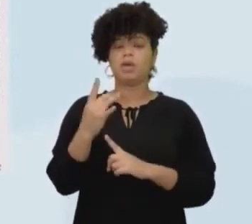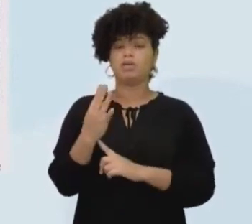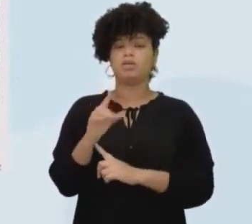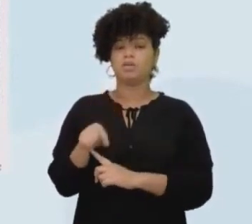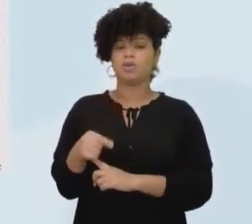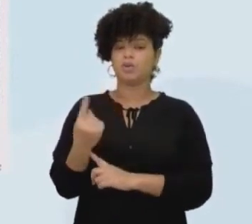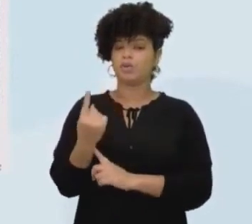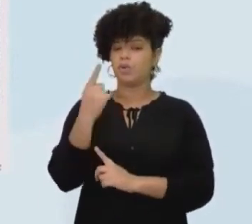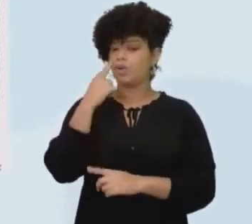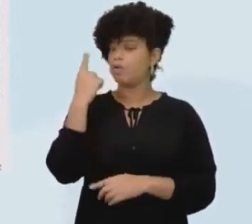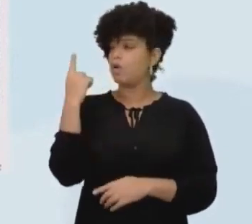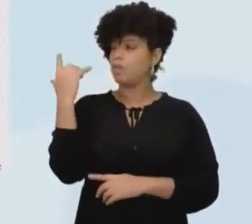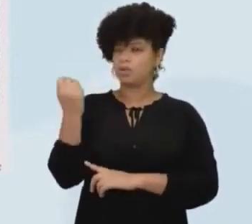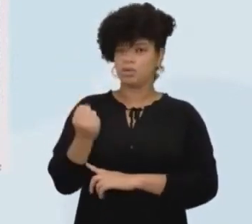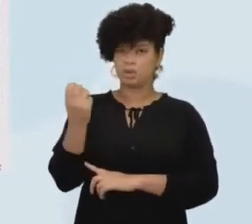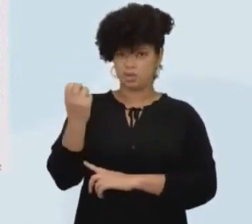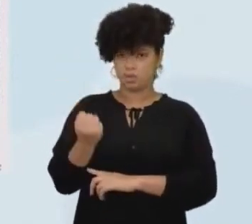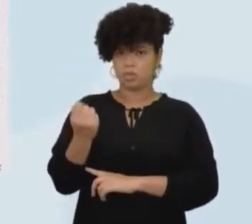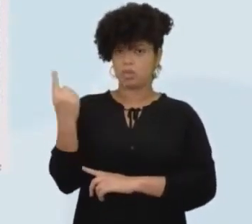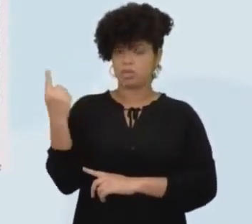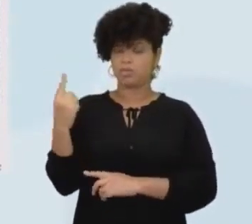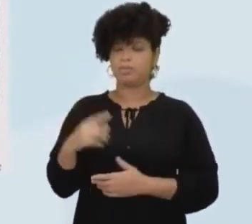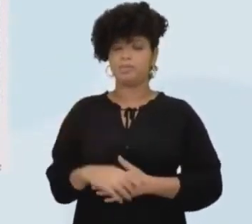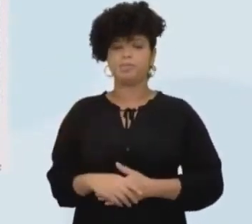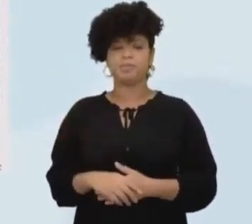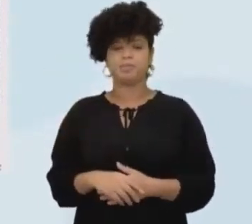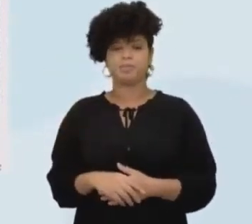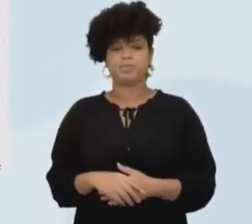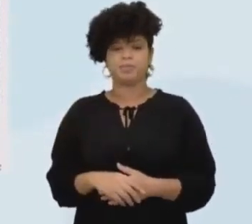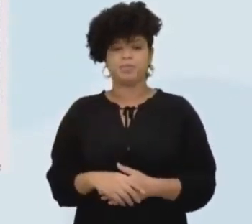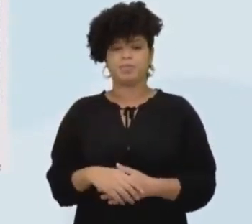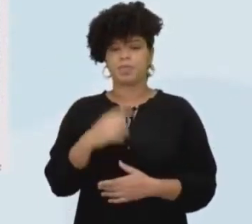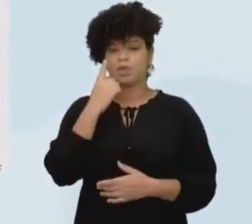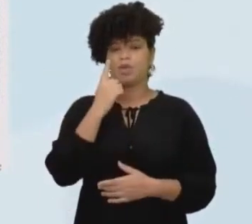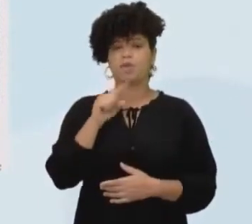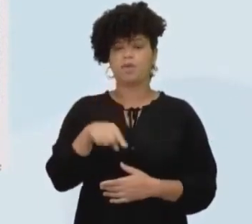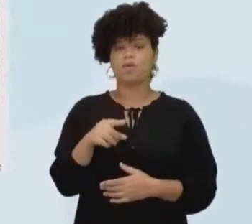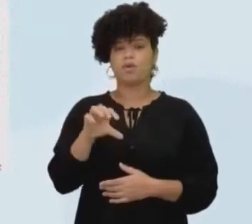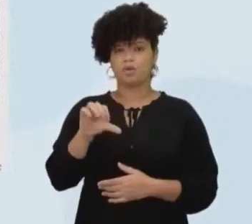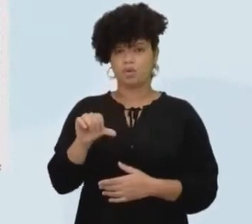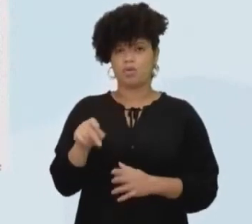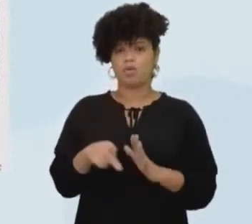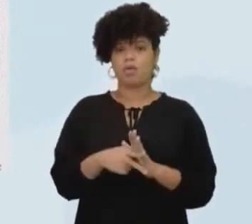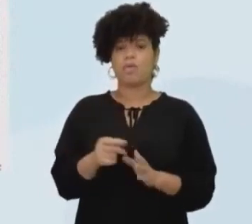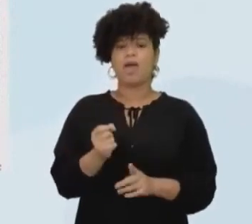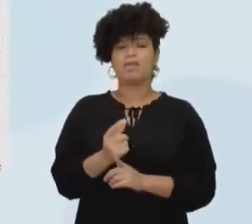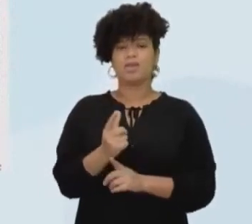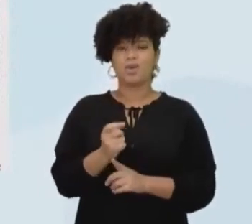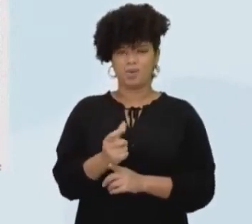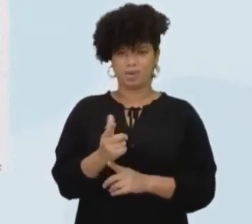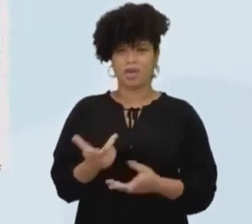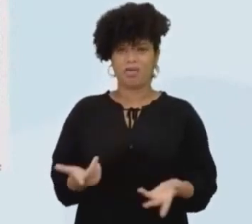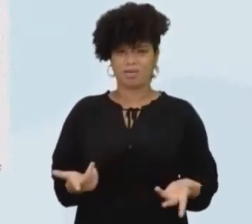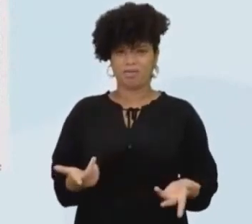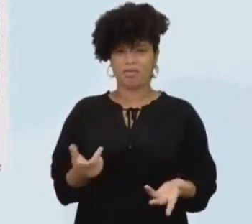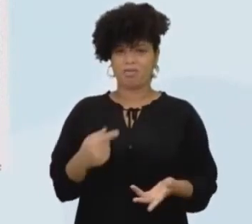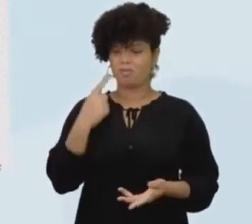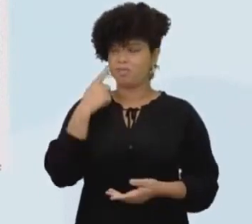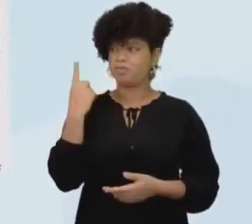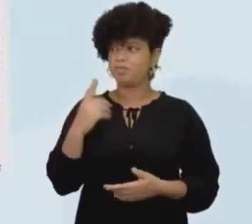14,1% aposentadoria ou pensão 1,9% vive de aluguel arrendamento que chique